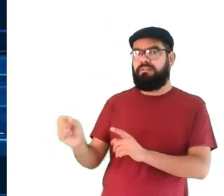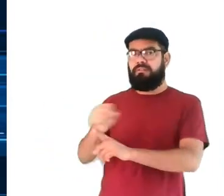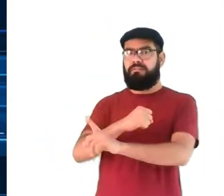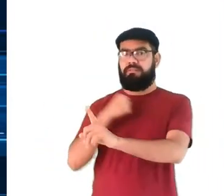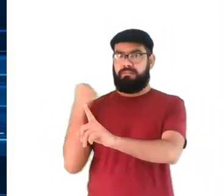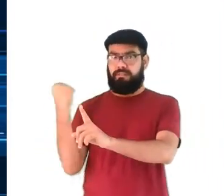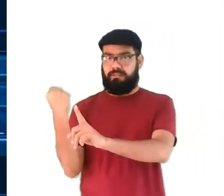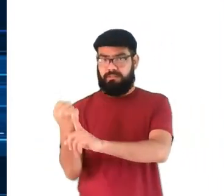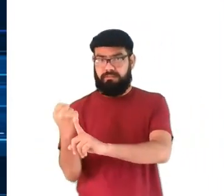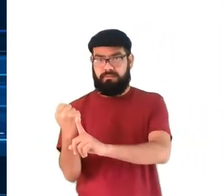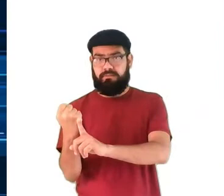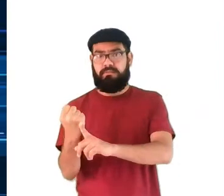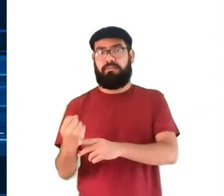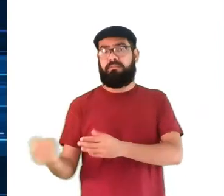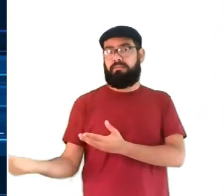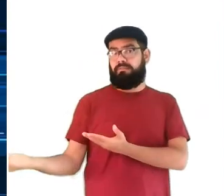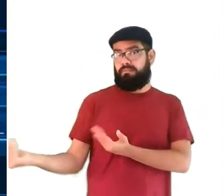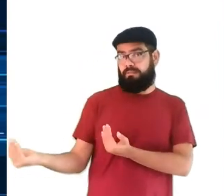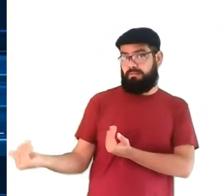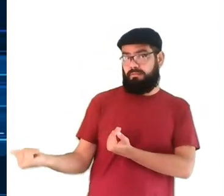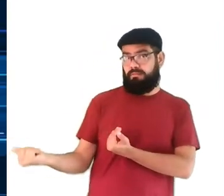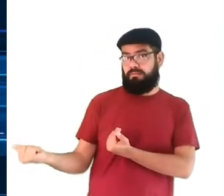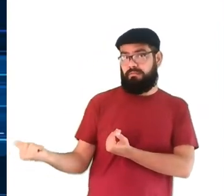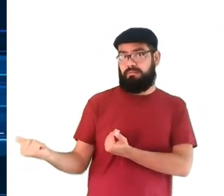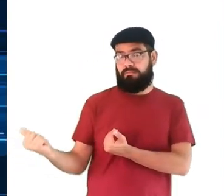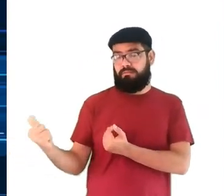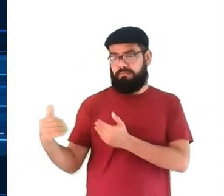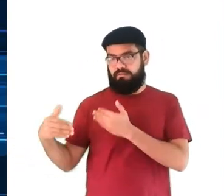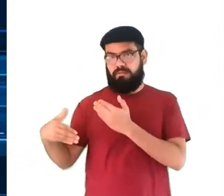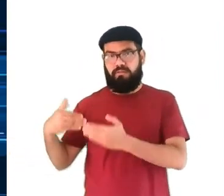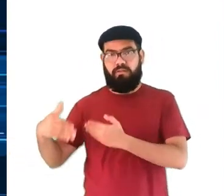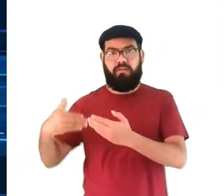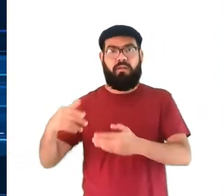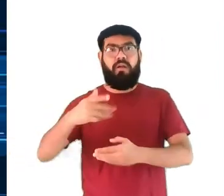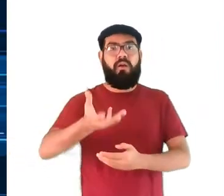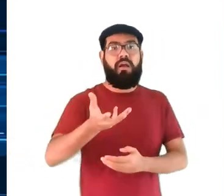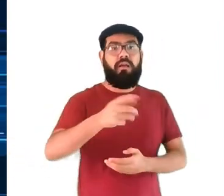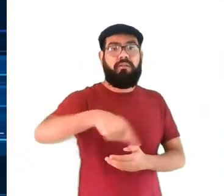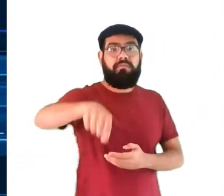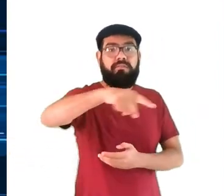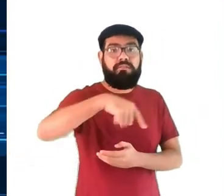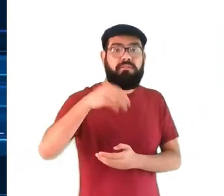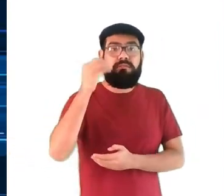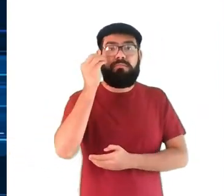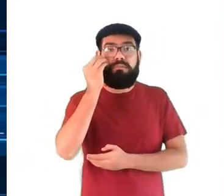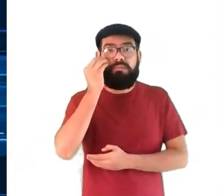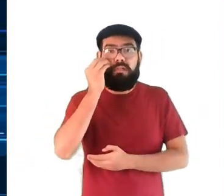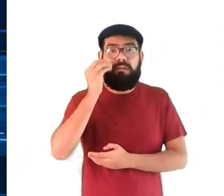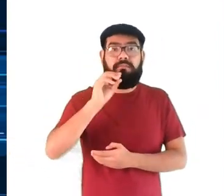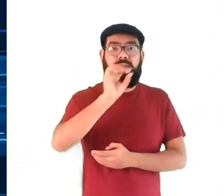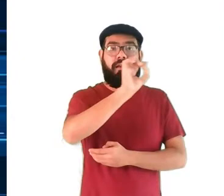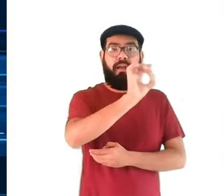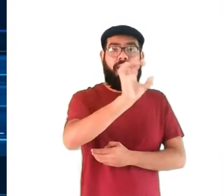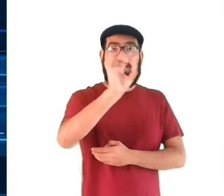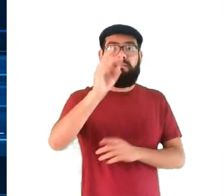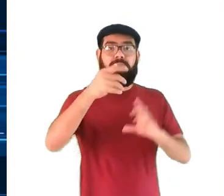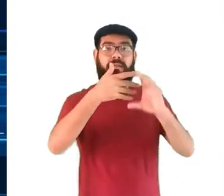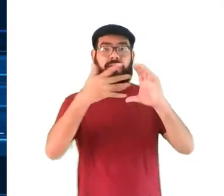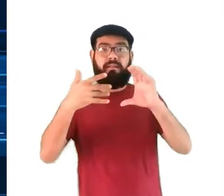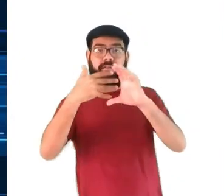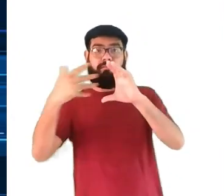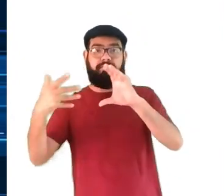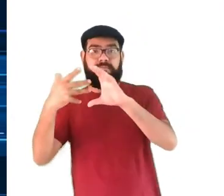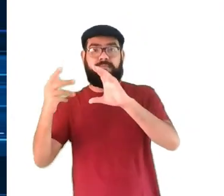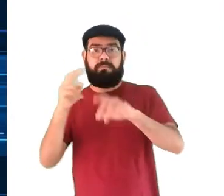nos adolescentes da contemporaneidade. Eu quero que vocês observem bem cada uma dessas características, vejam se vocês